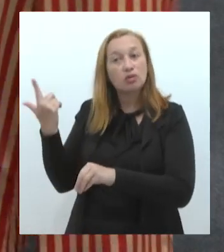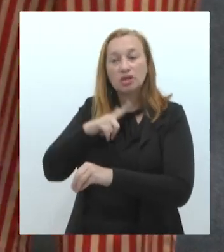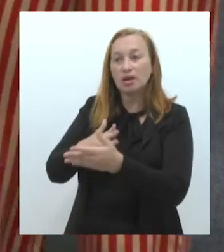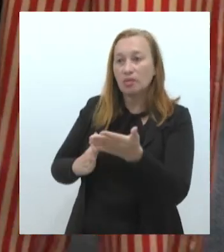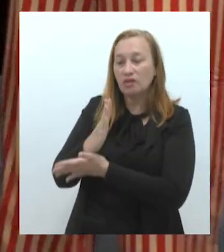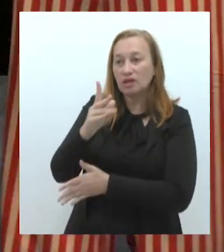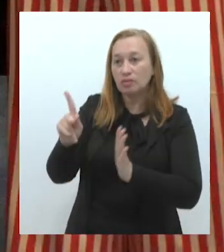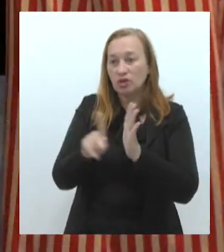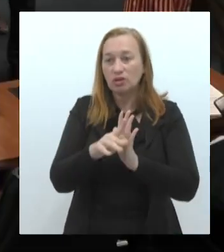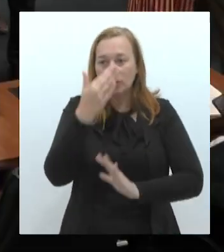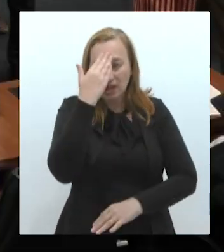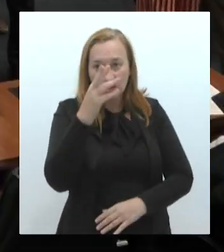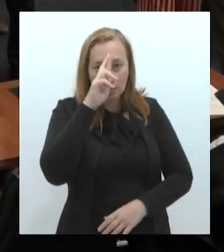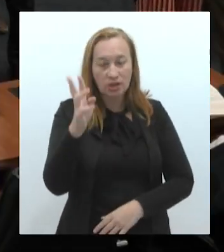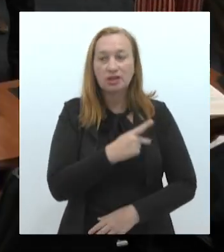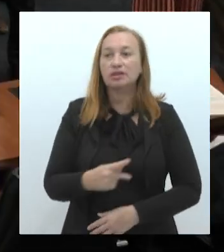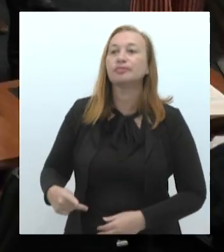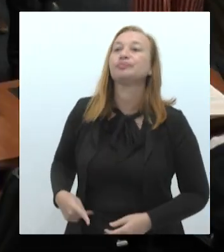Obrigado, presidente.